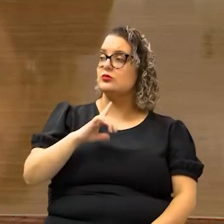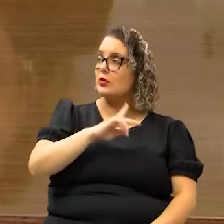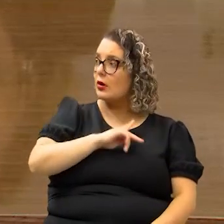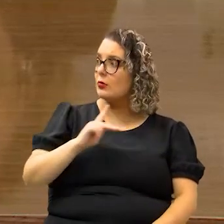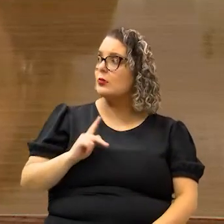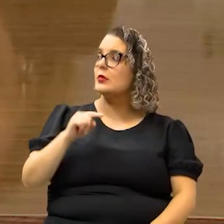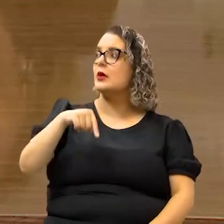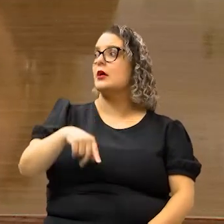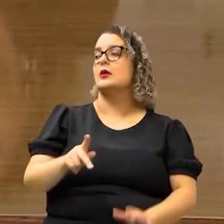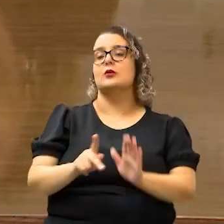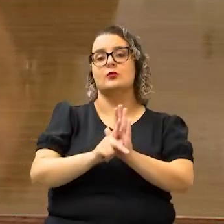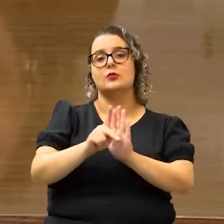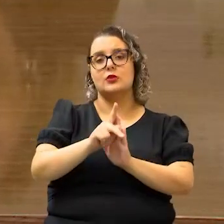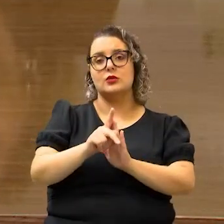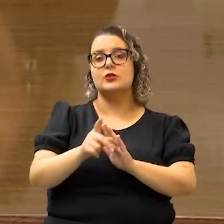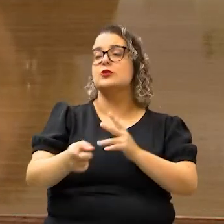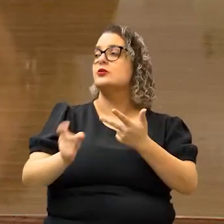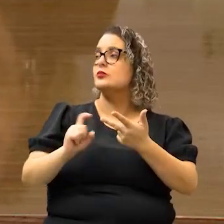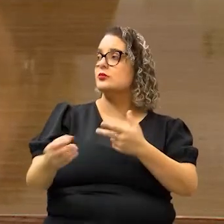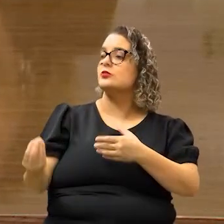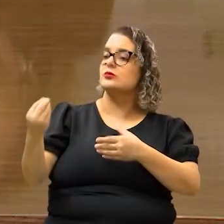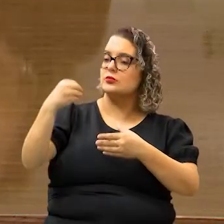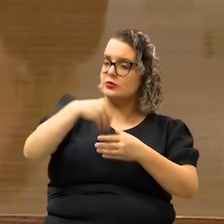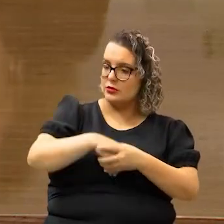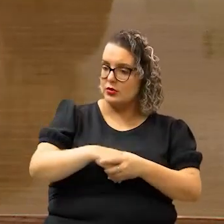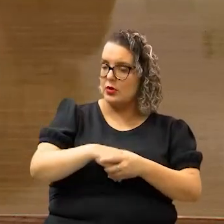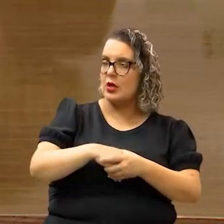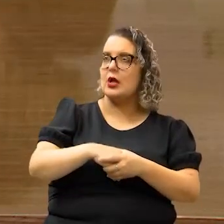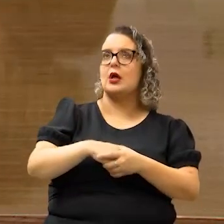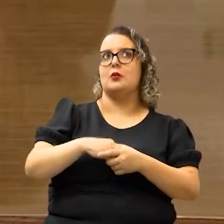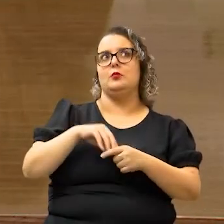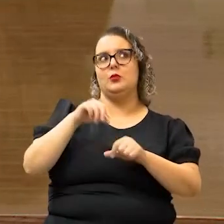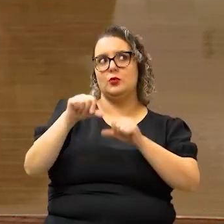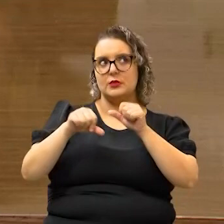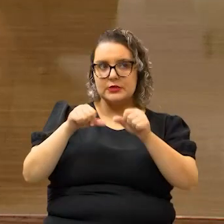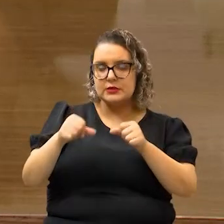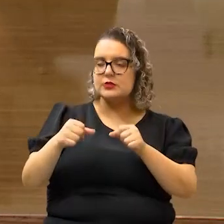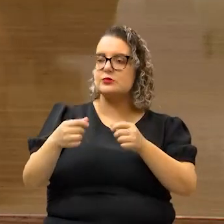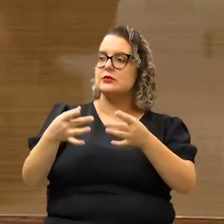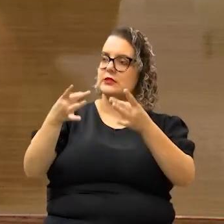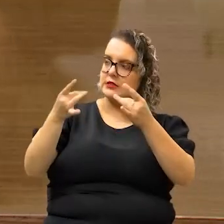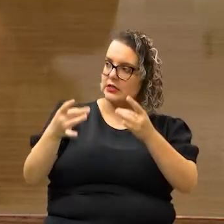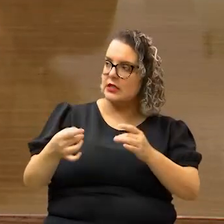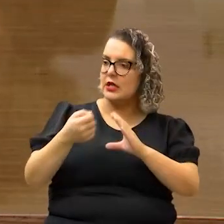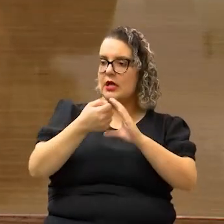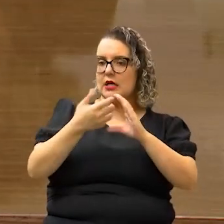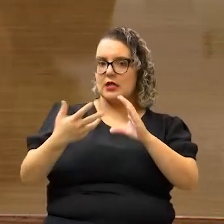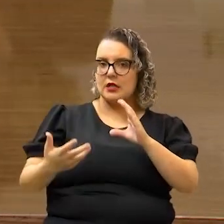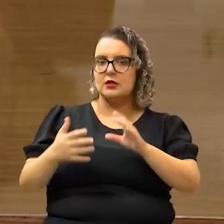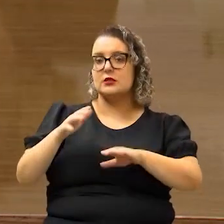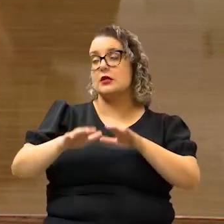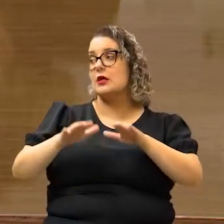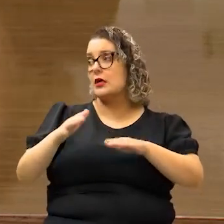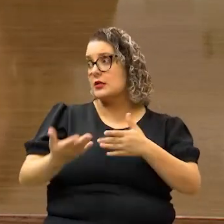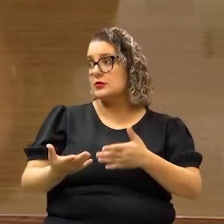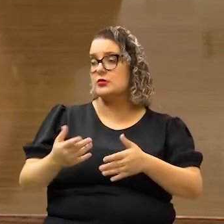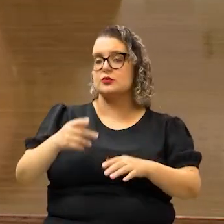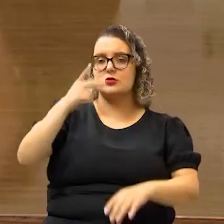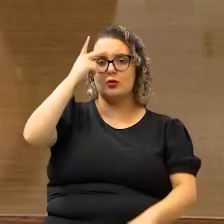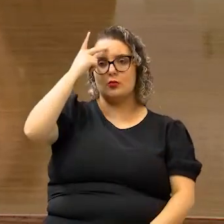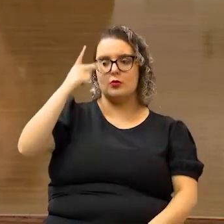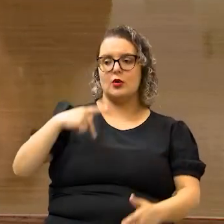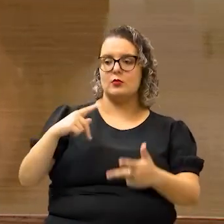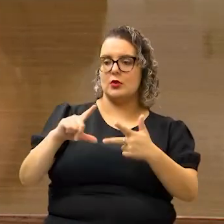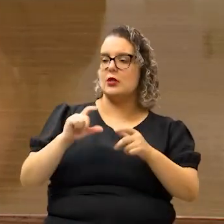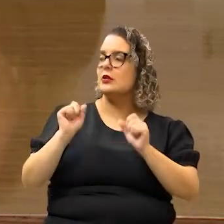dos conselhos, nós já tivemos, presidente, projetos aqui que vêm do executivo, mudando justamente essa configuração e